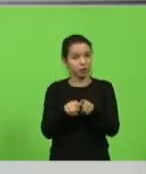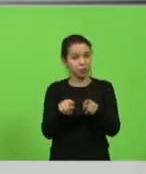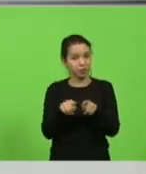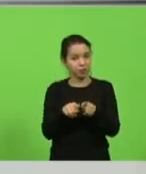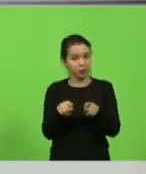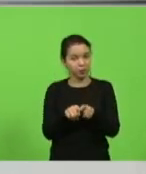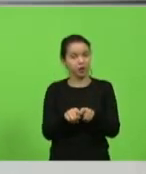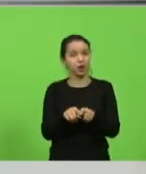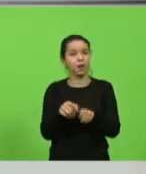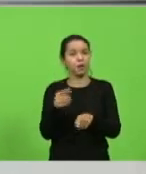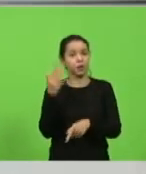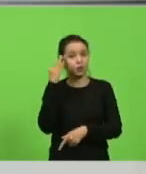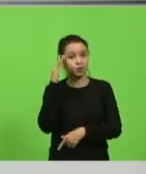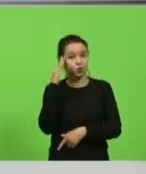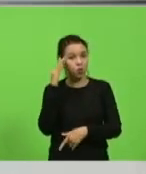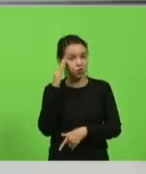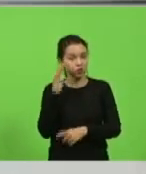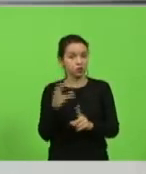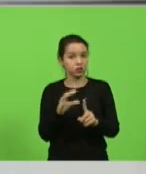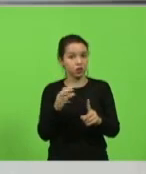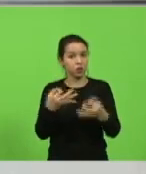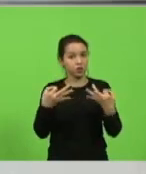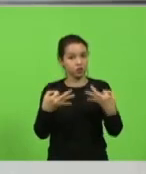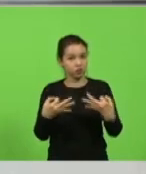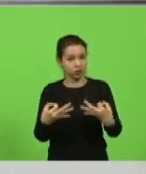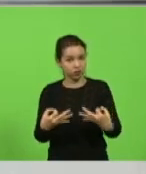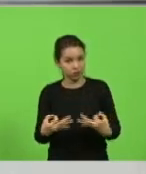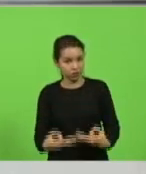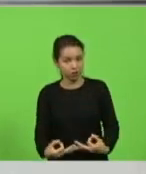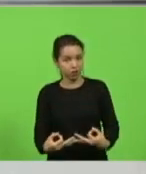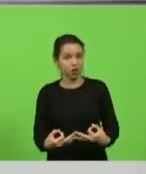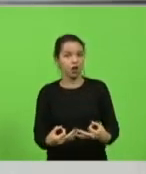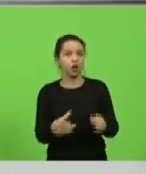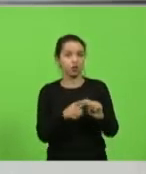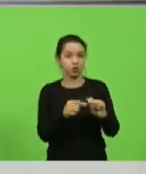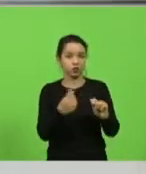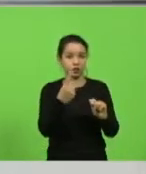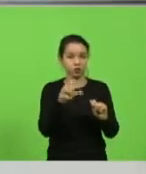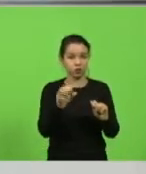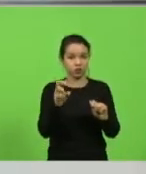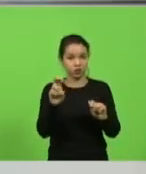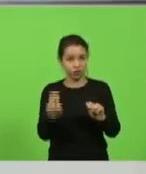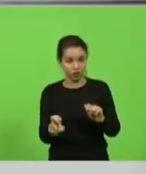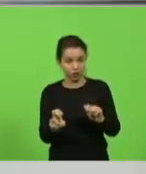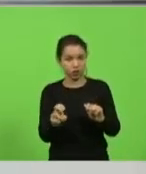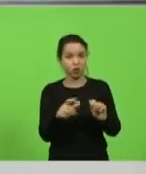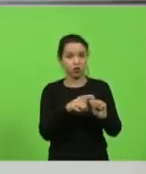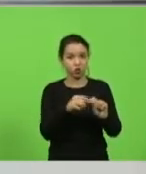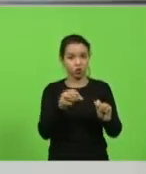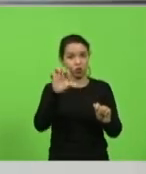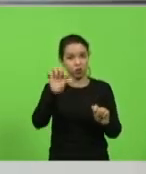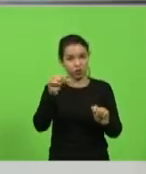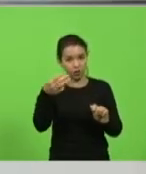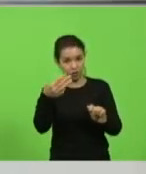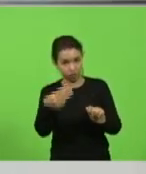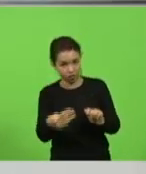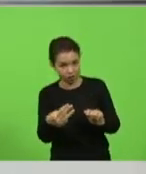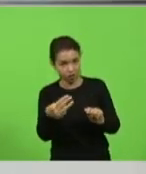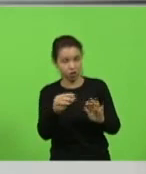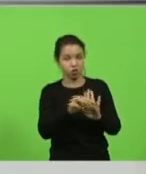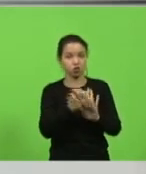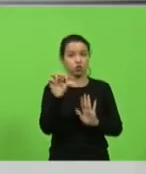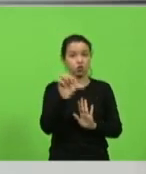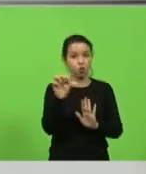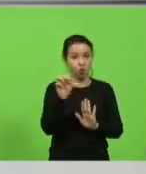artigo 155 do Código de Processo Penal e no artigo 93, nono, da